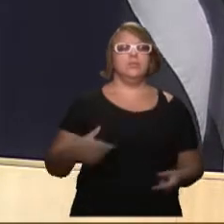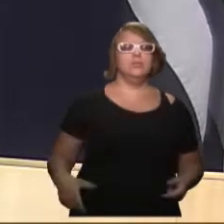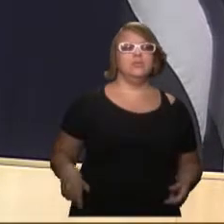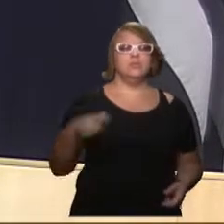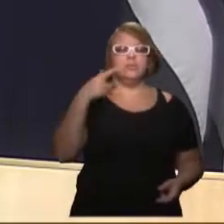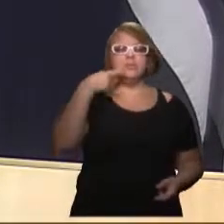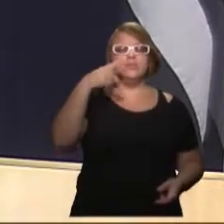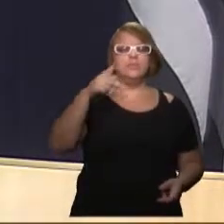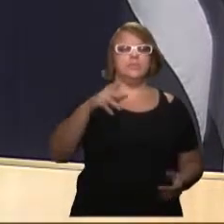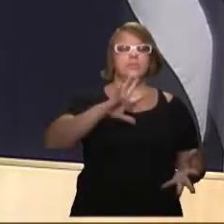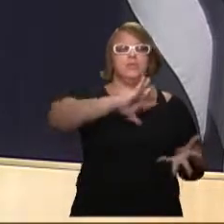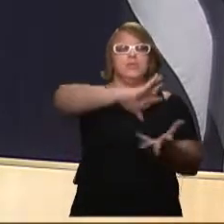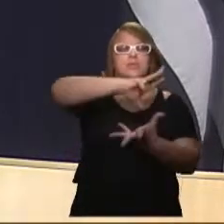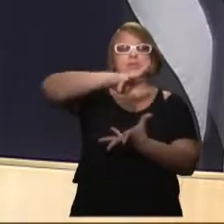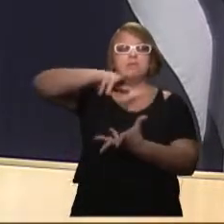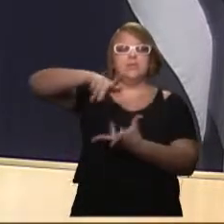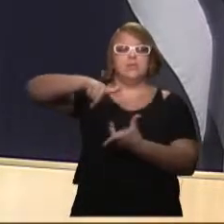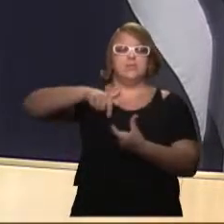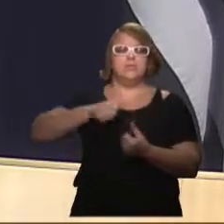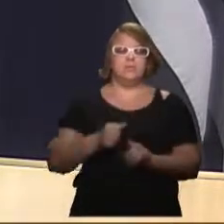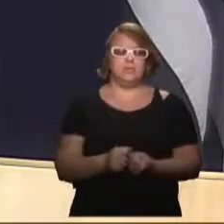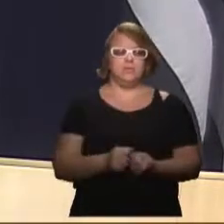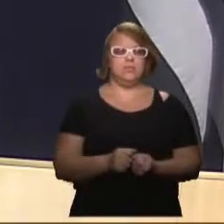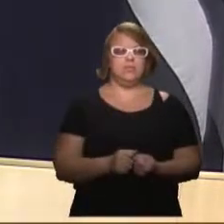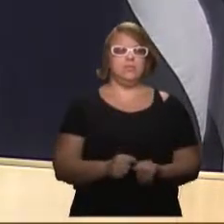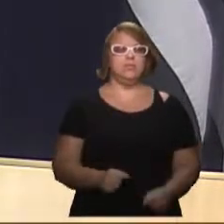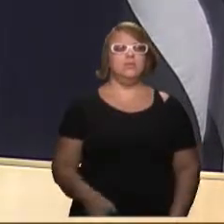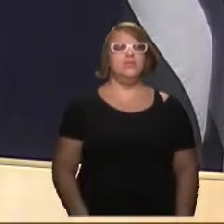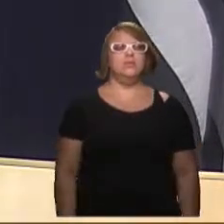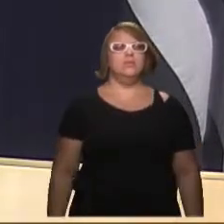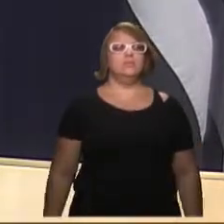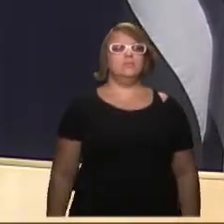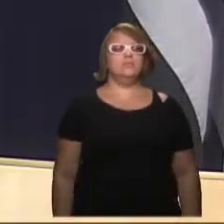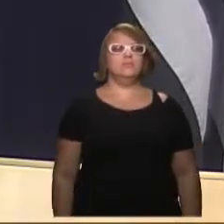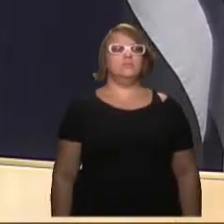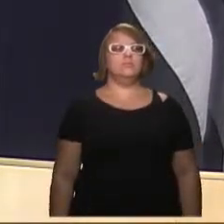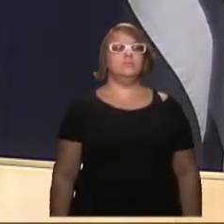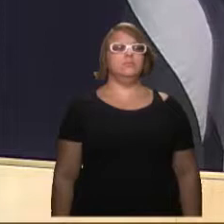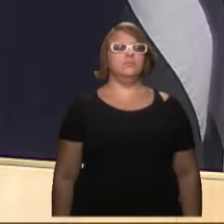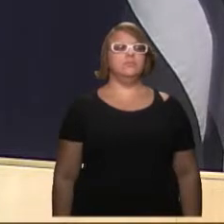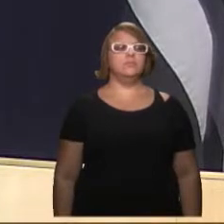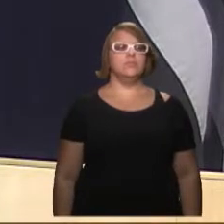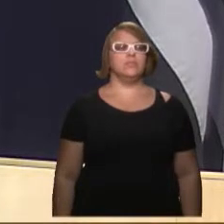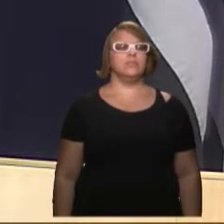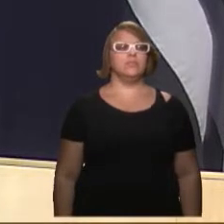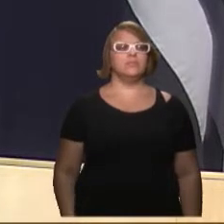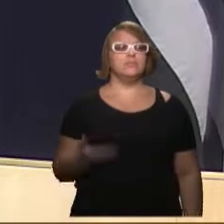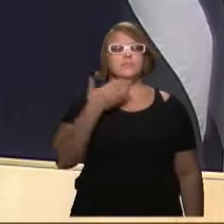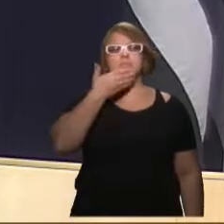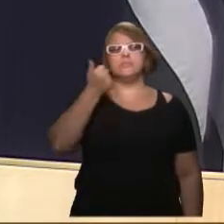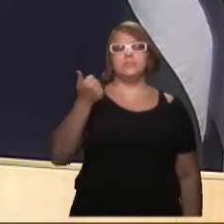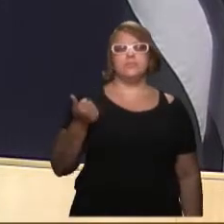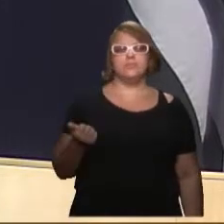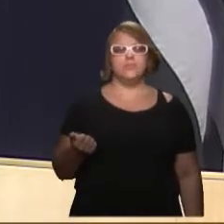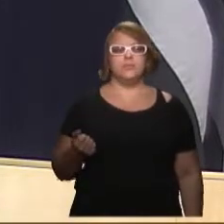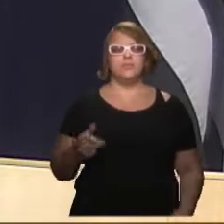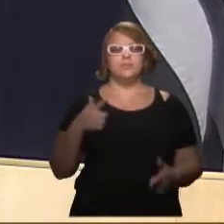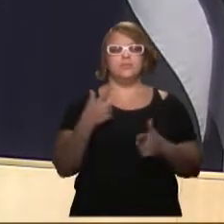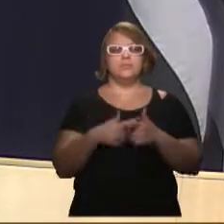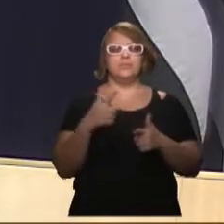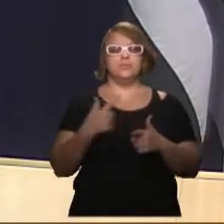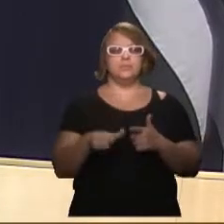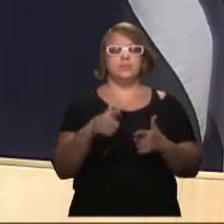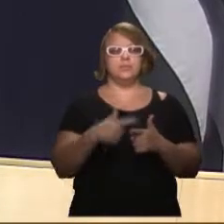mundial. São metas mundiais que o governo tem que colocar para que ele possa resolver o problema. Porque é